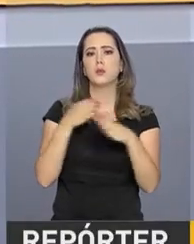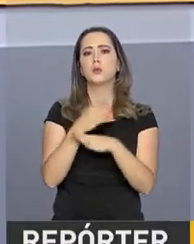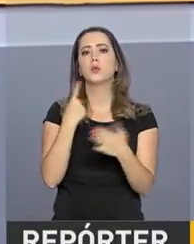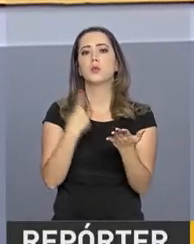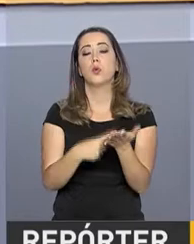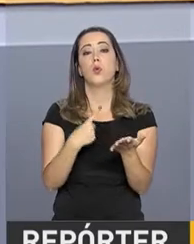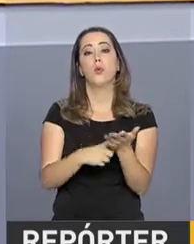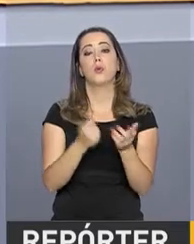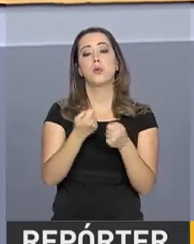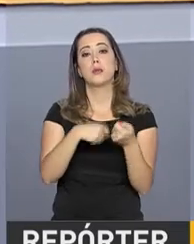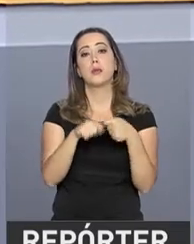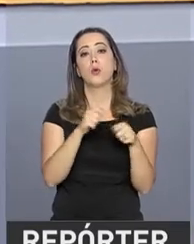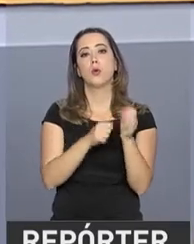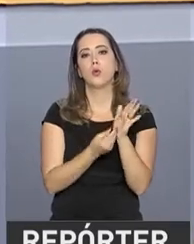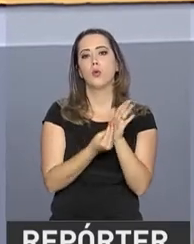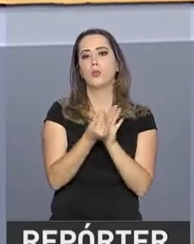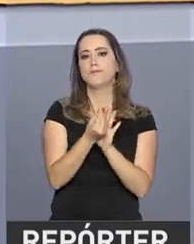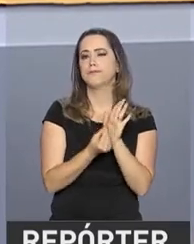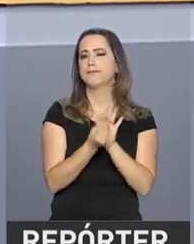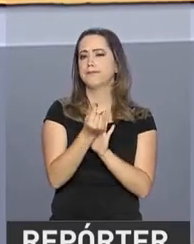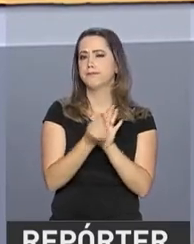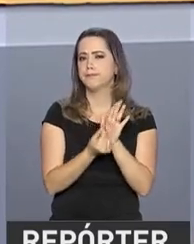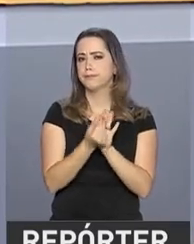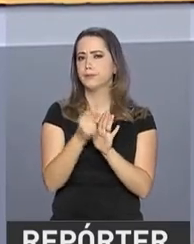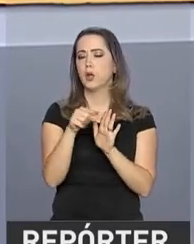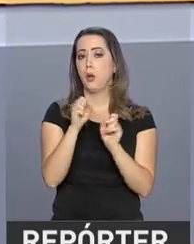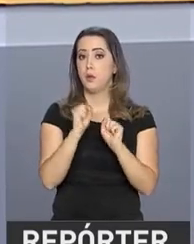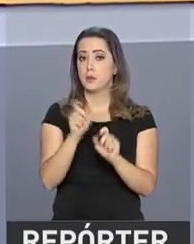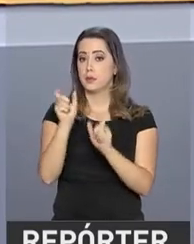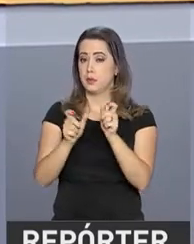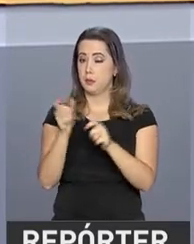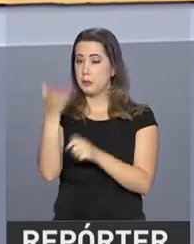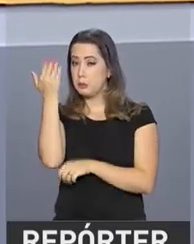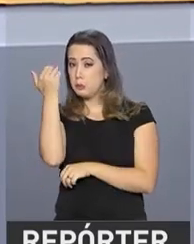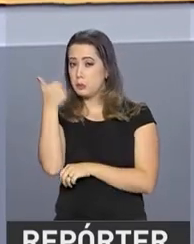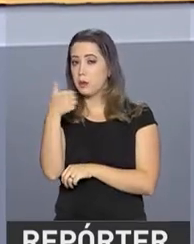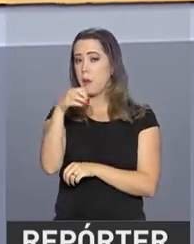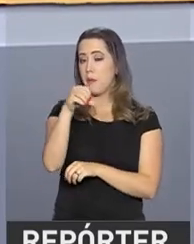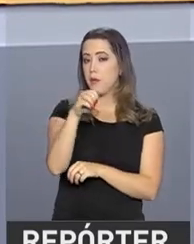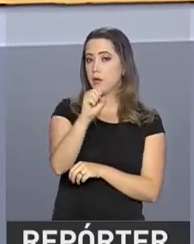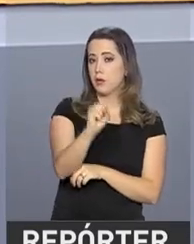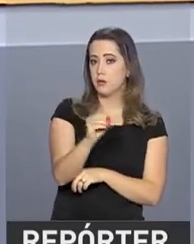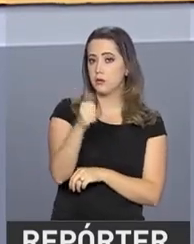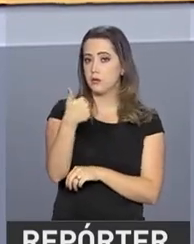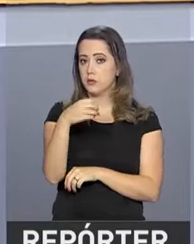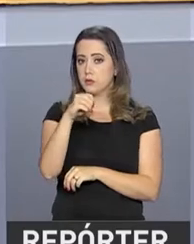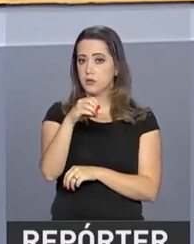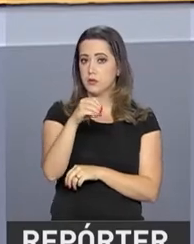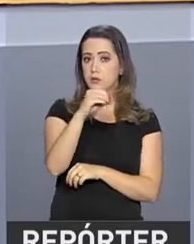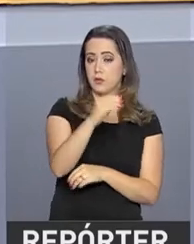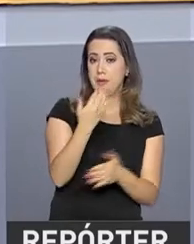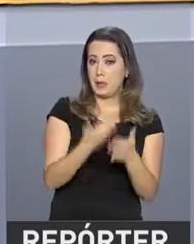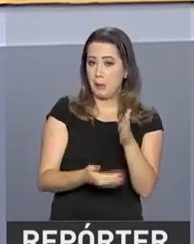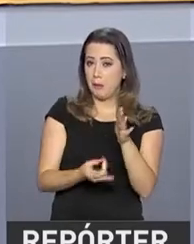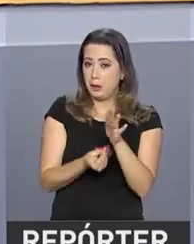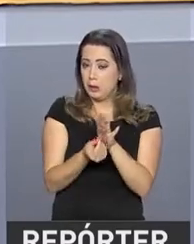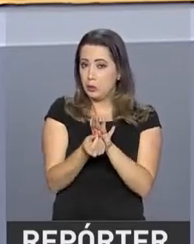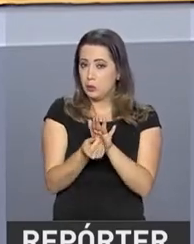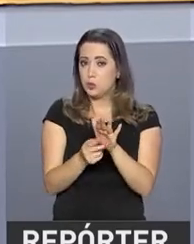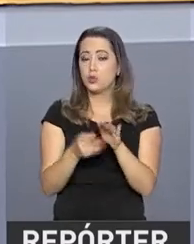adesão aos planos econômicos o portal vai permitir que poupadores da década de 1980 e 1990